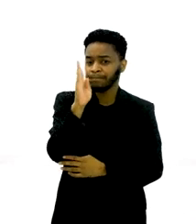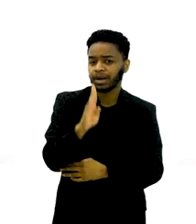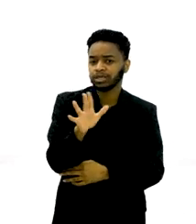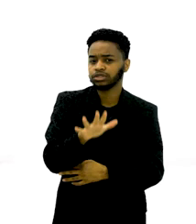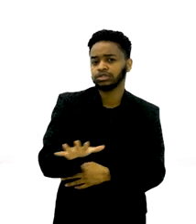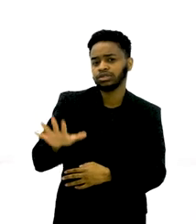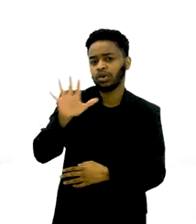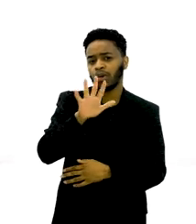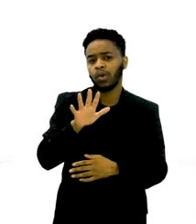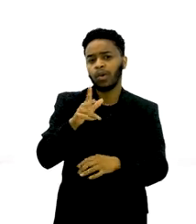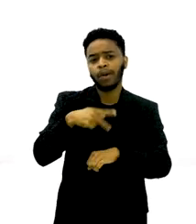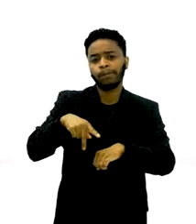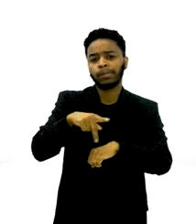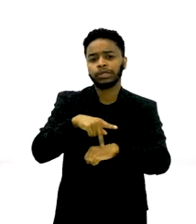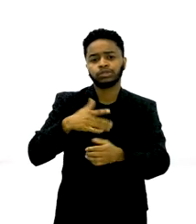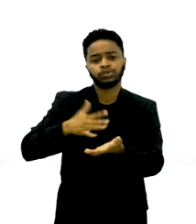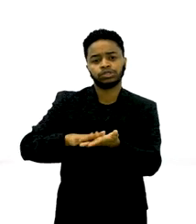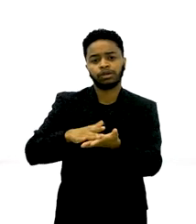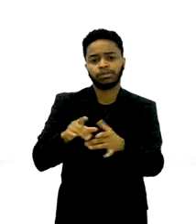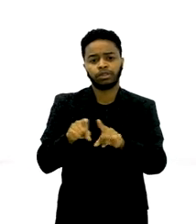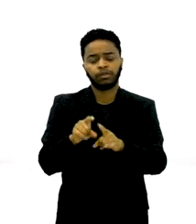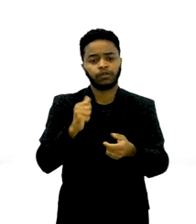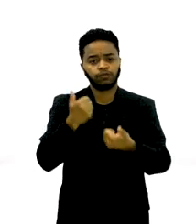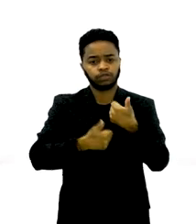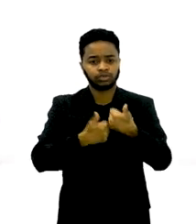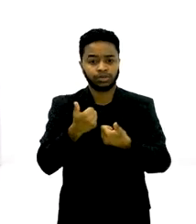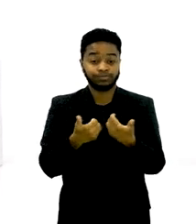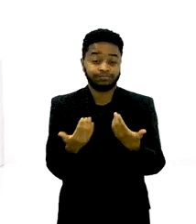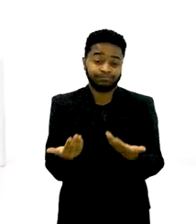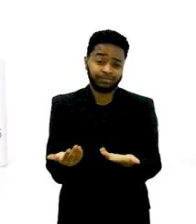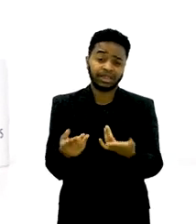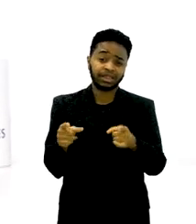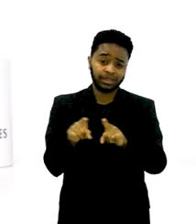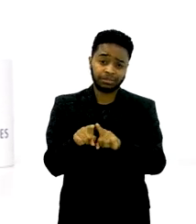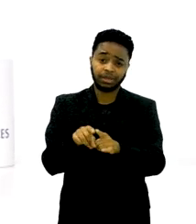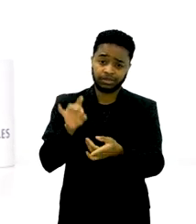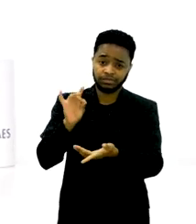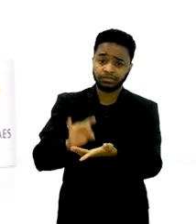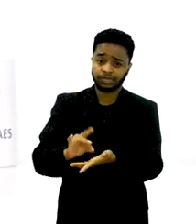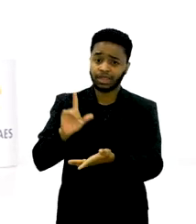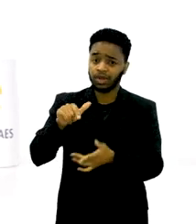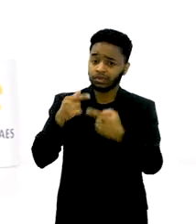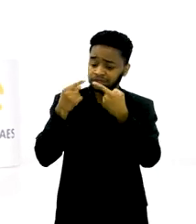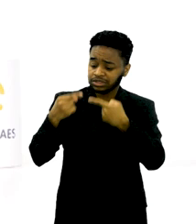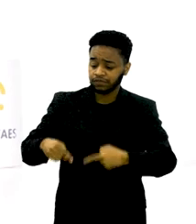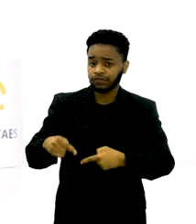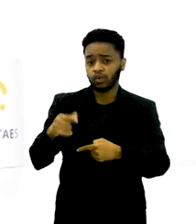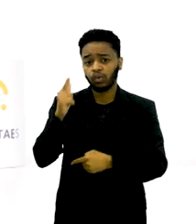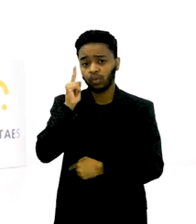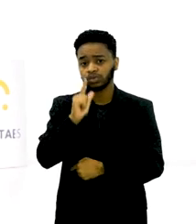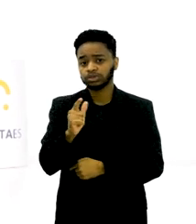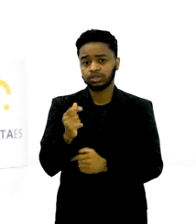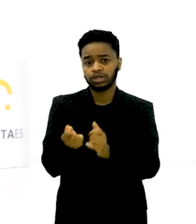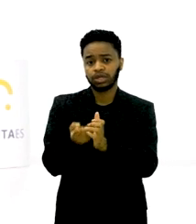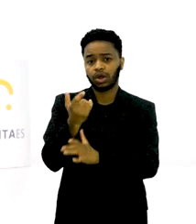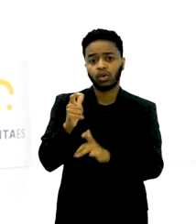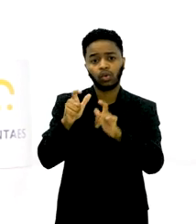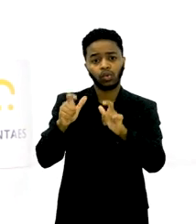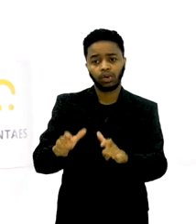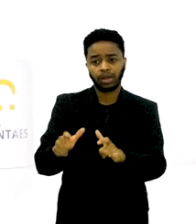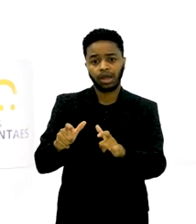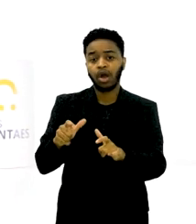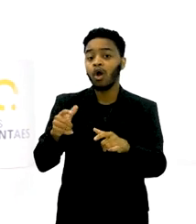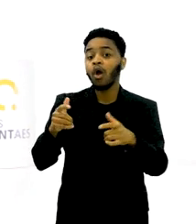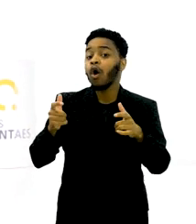Oh país do Samba e do futebol então também é Um Desafio ter erguido esse lugar